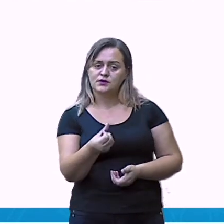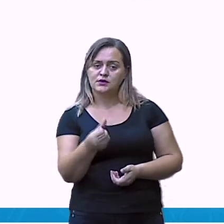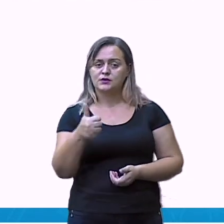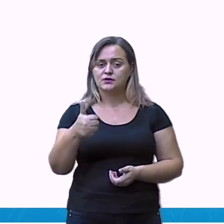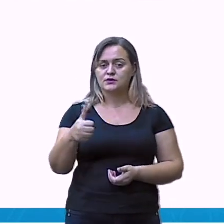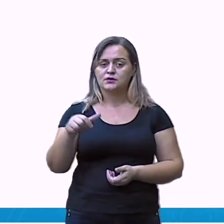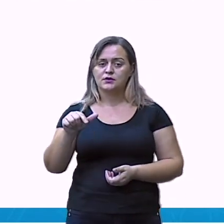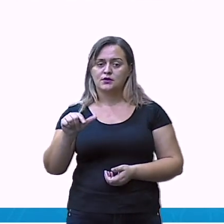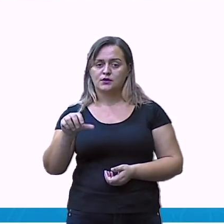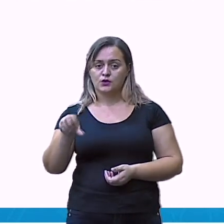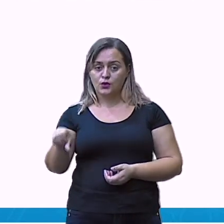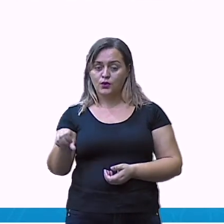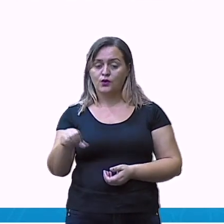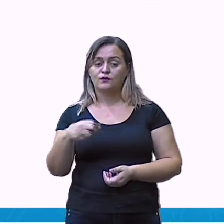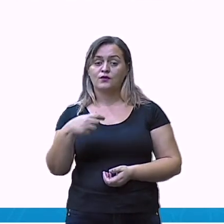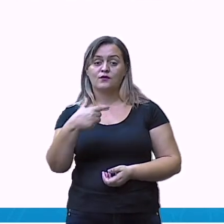29,